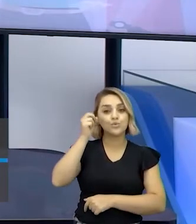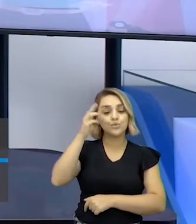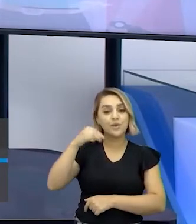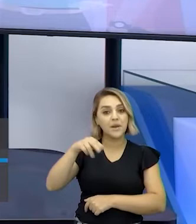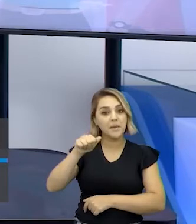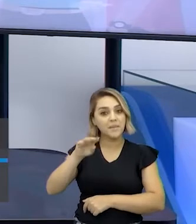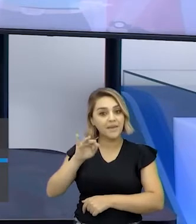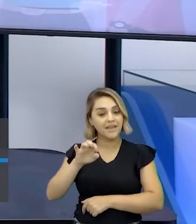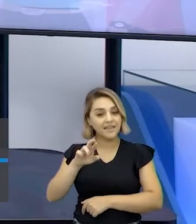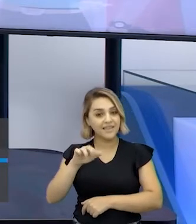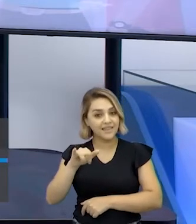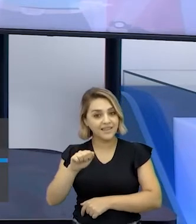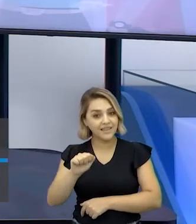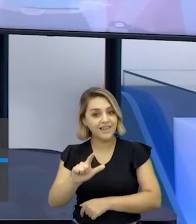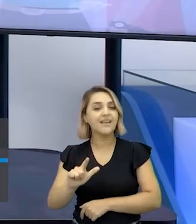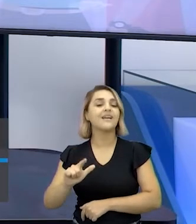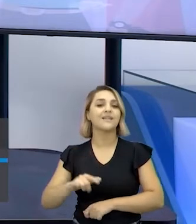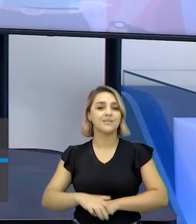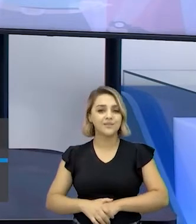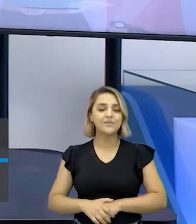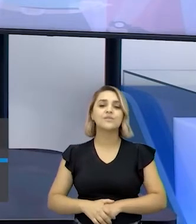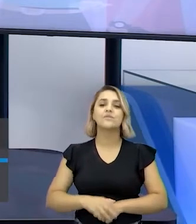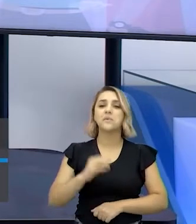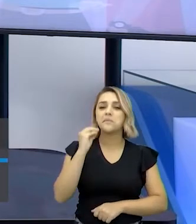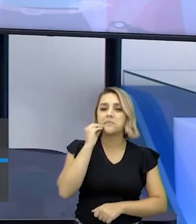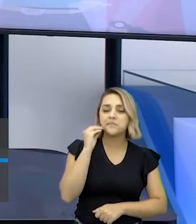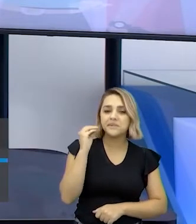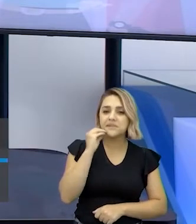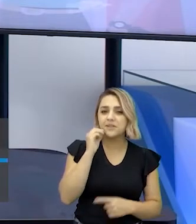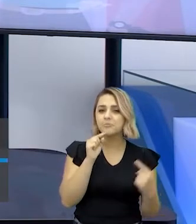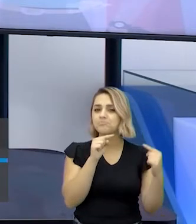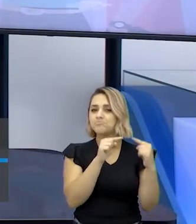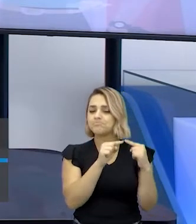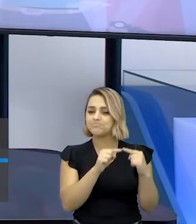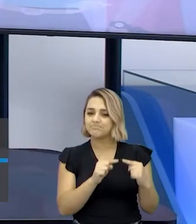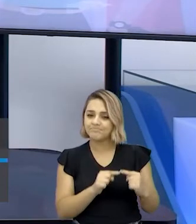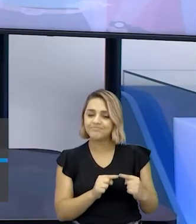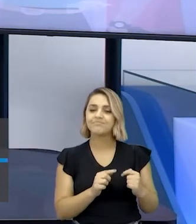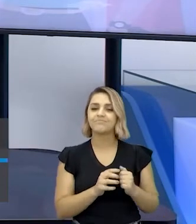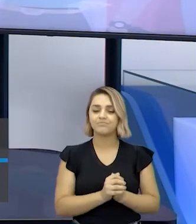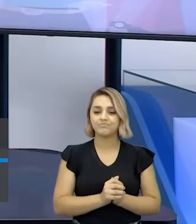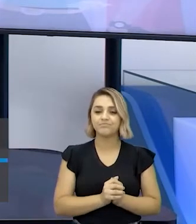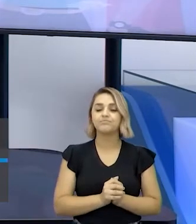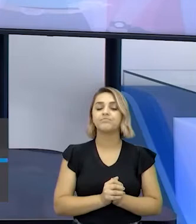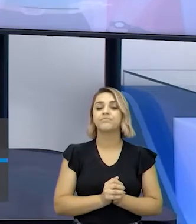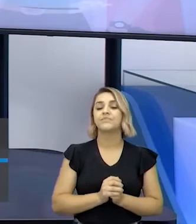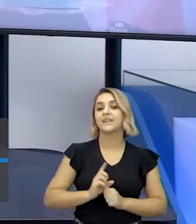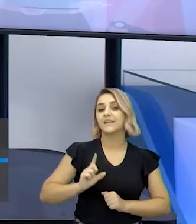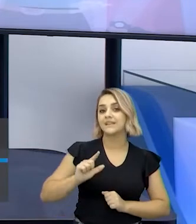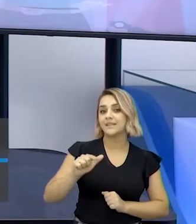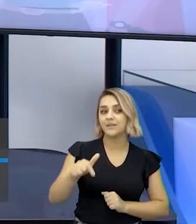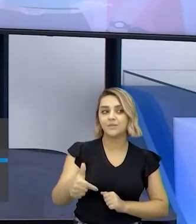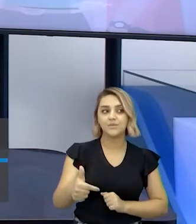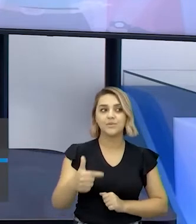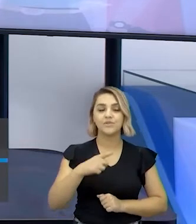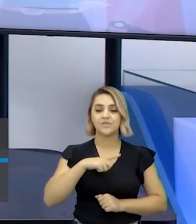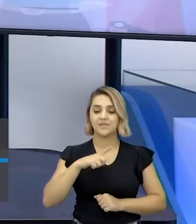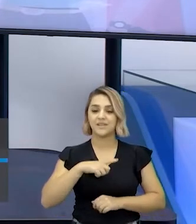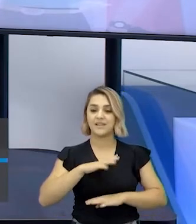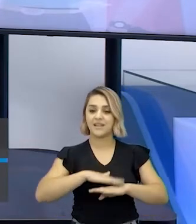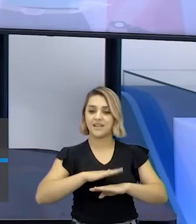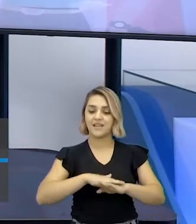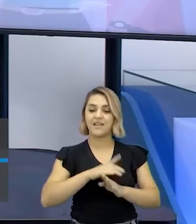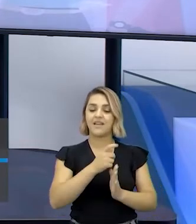vão tentando aí encaixar isso que nós estamos vendo com os outros componentes também. Até mesmo porque lá no final a gente vai ter uma produção